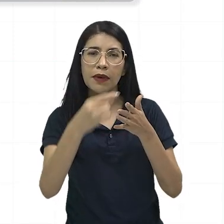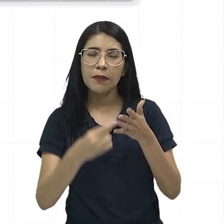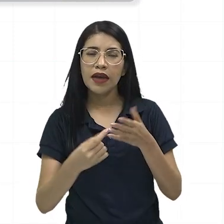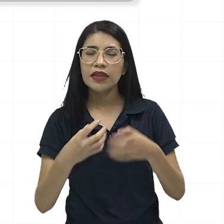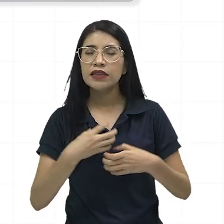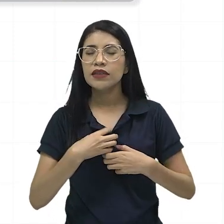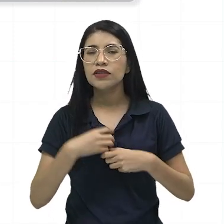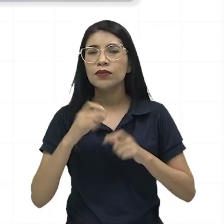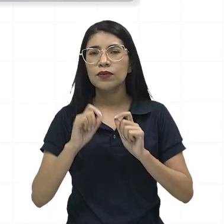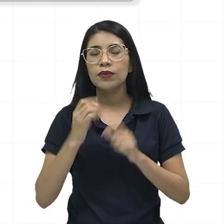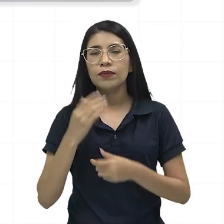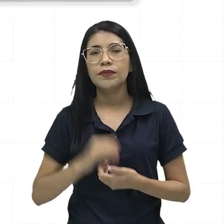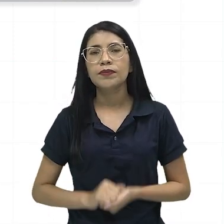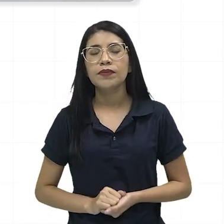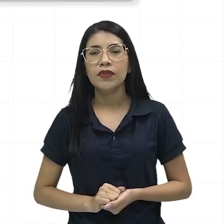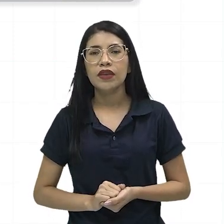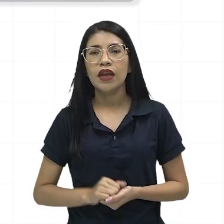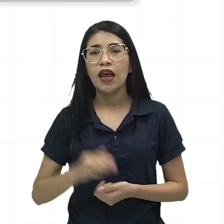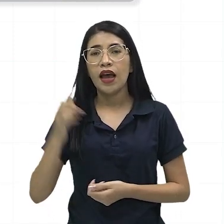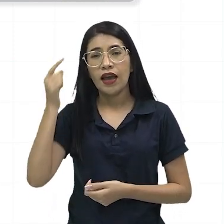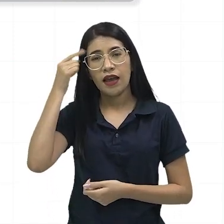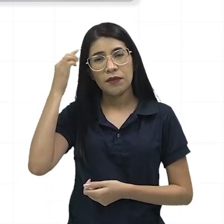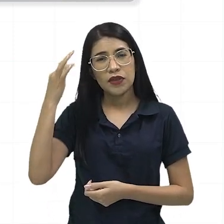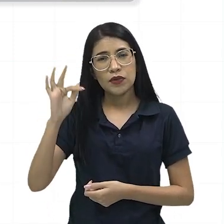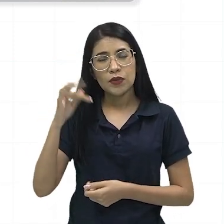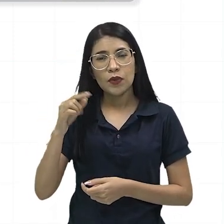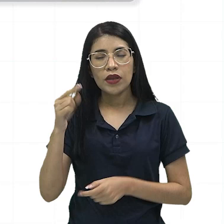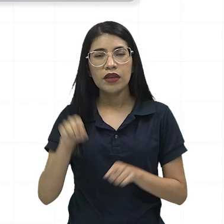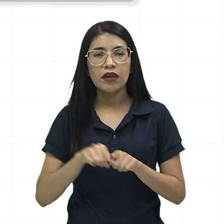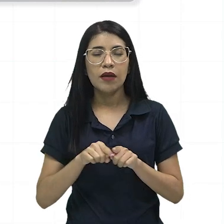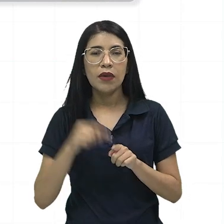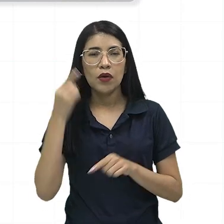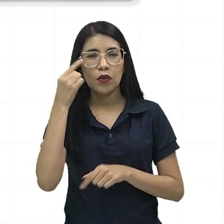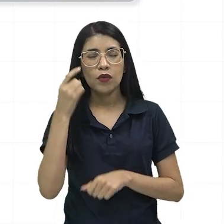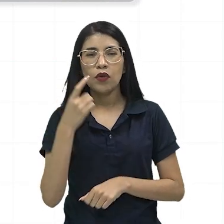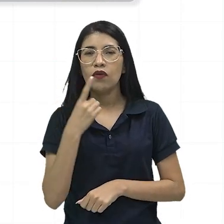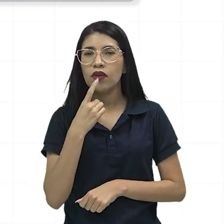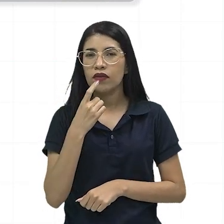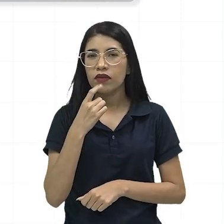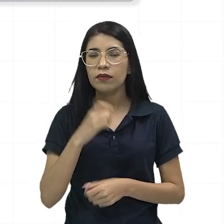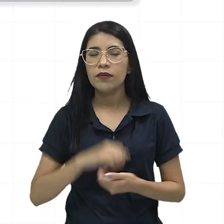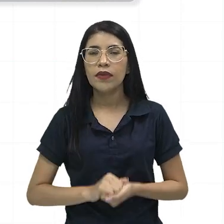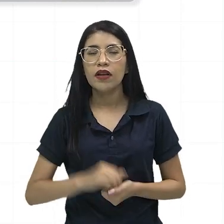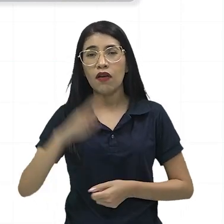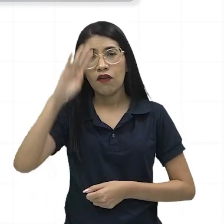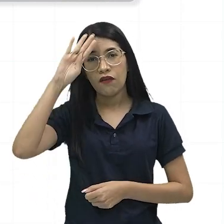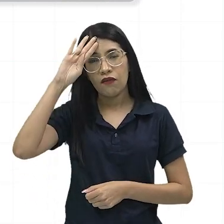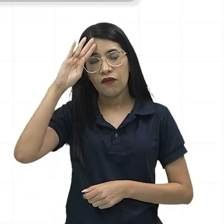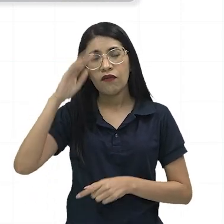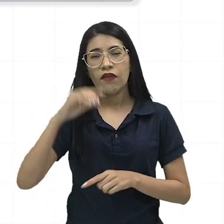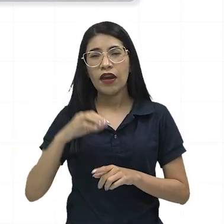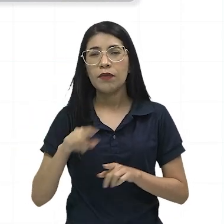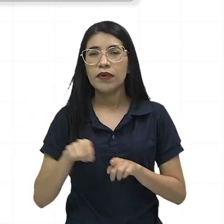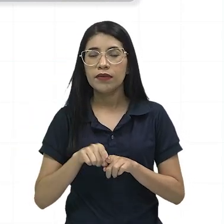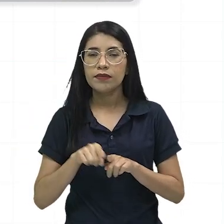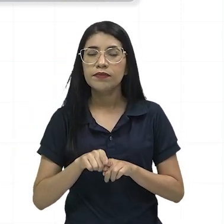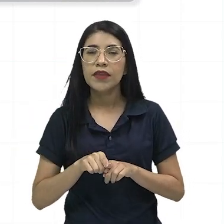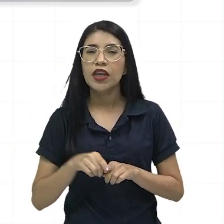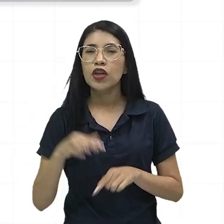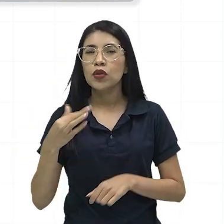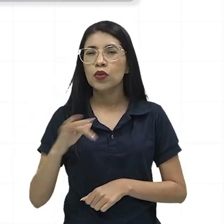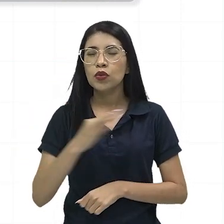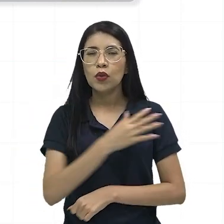Quais seriam eles? As dores de cabeça, olhos avermelhados, febres altas, dores